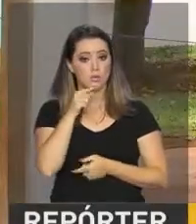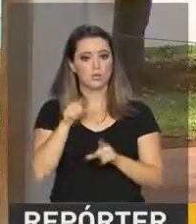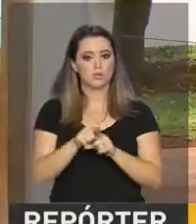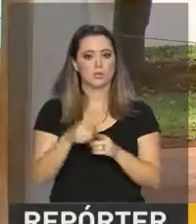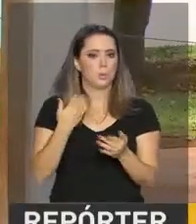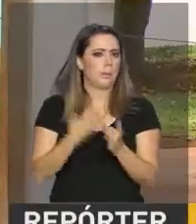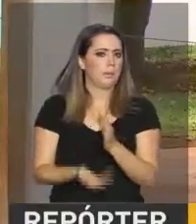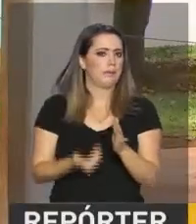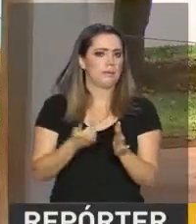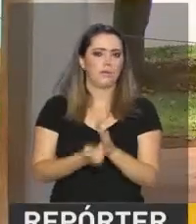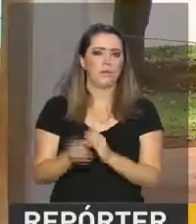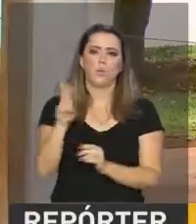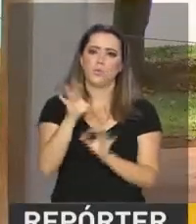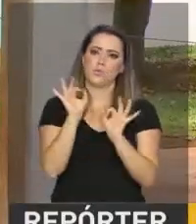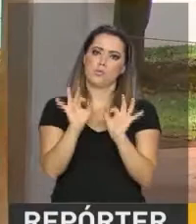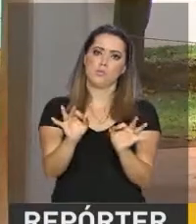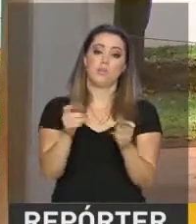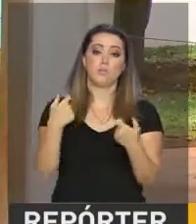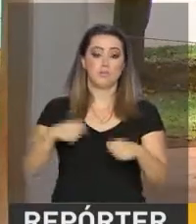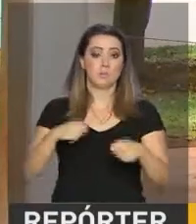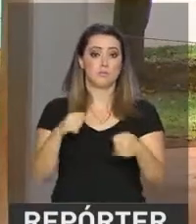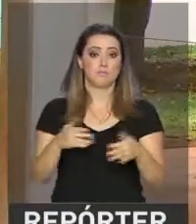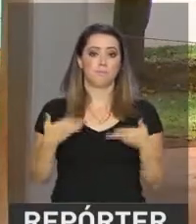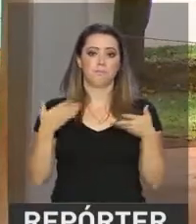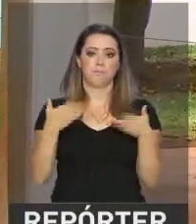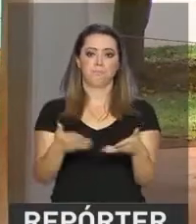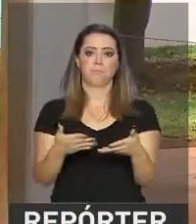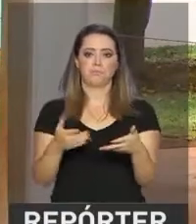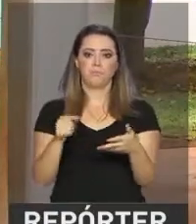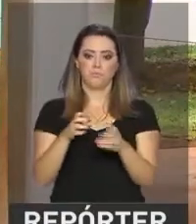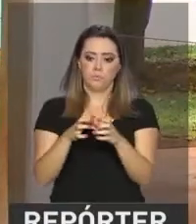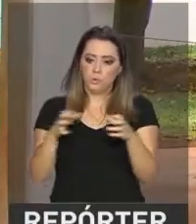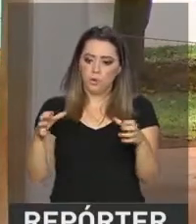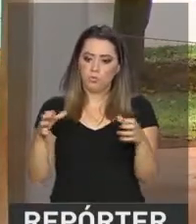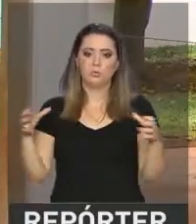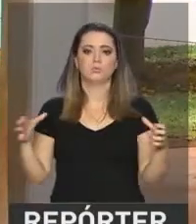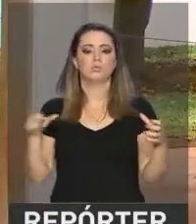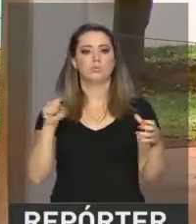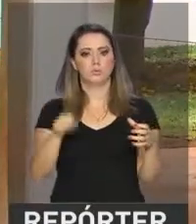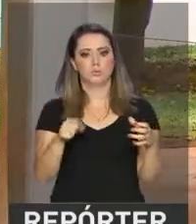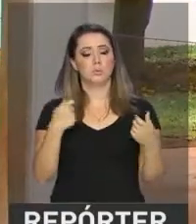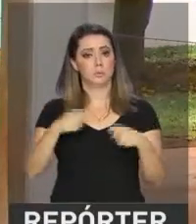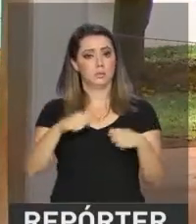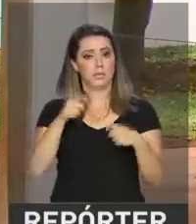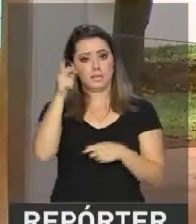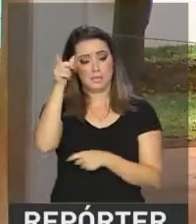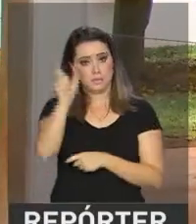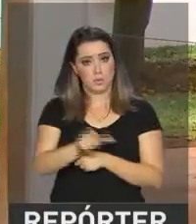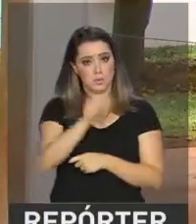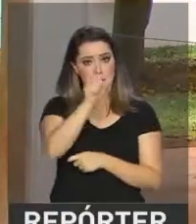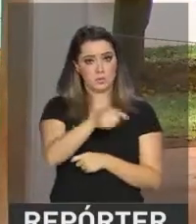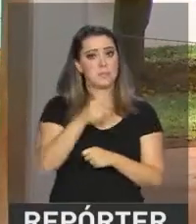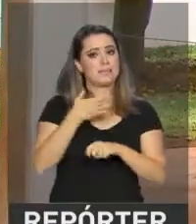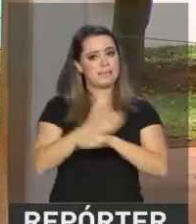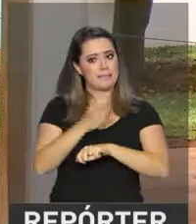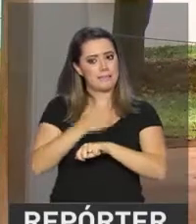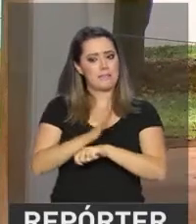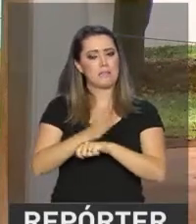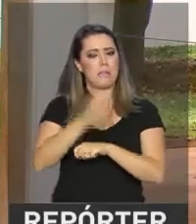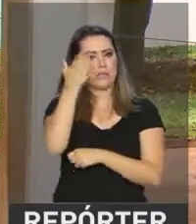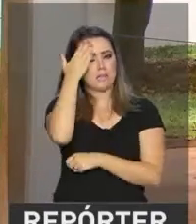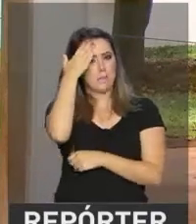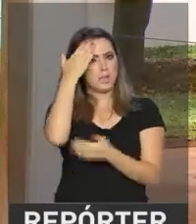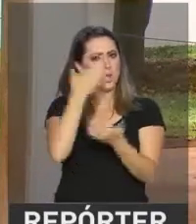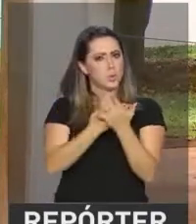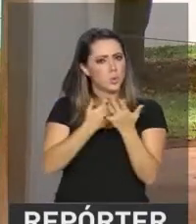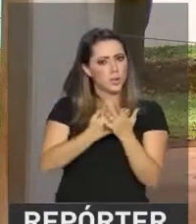desperdício do uso racional ela tem que ser ela tem que ser ampliada em ter as pessoas têm que se qualificassem a isso então nós vamos